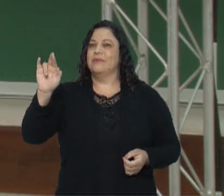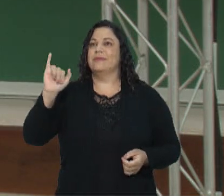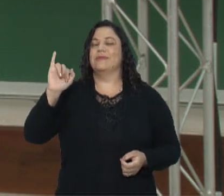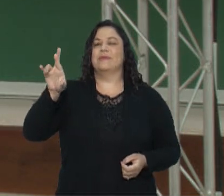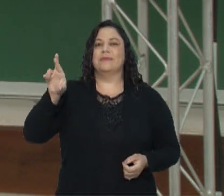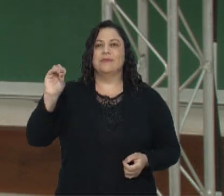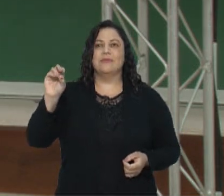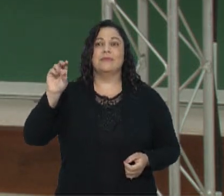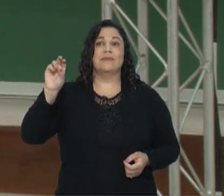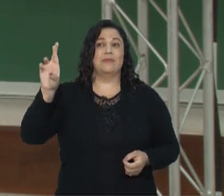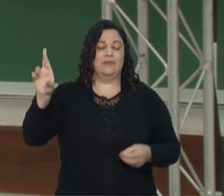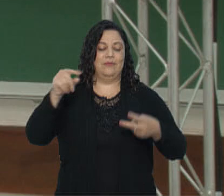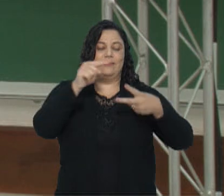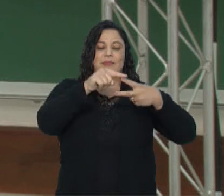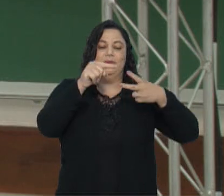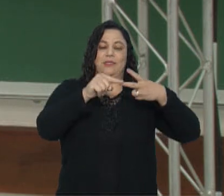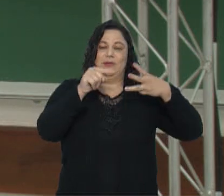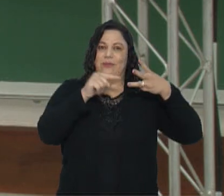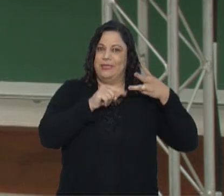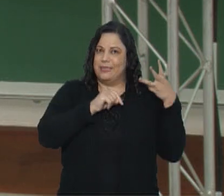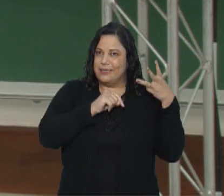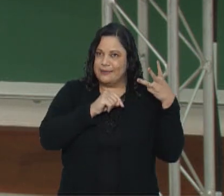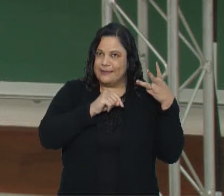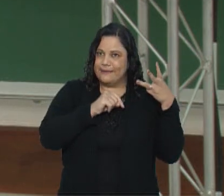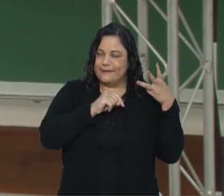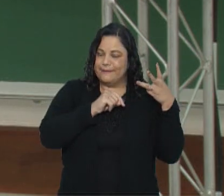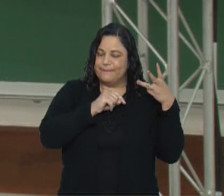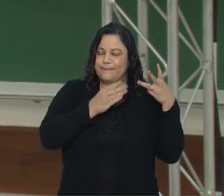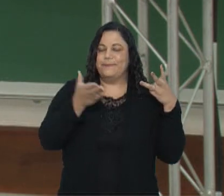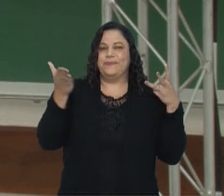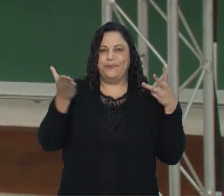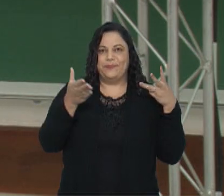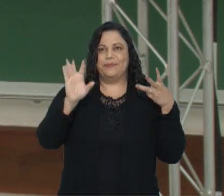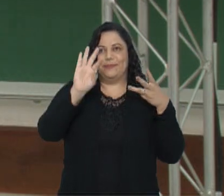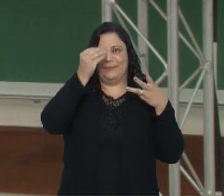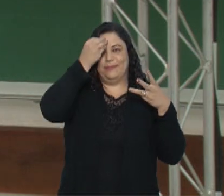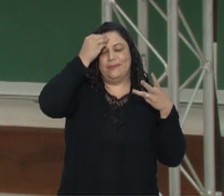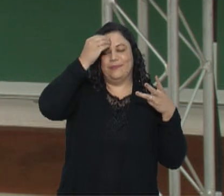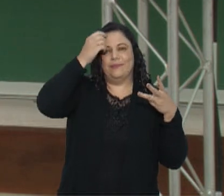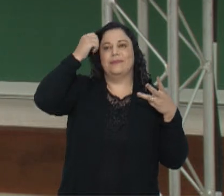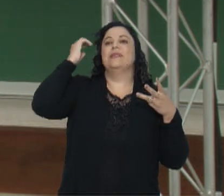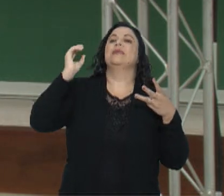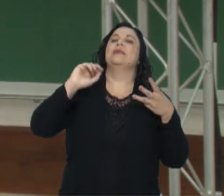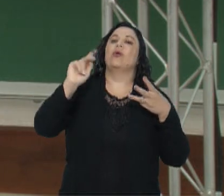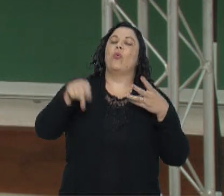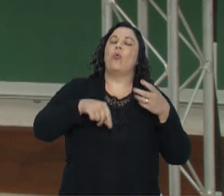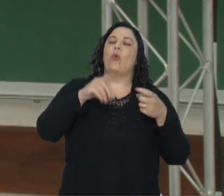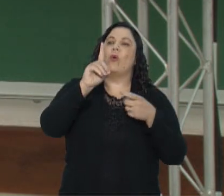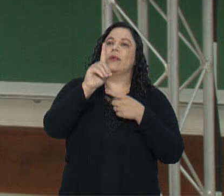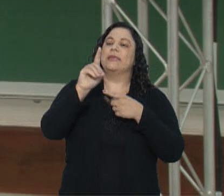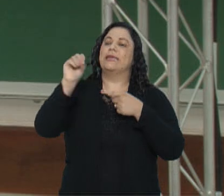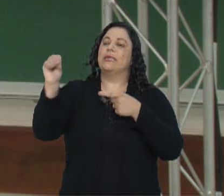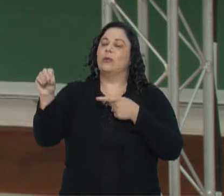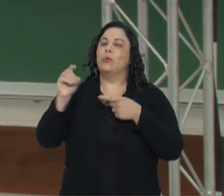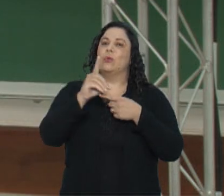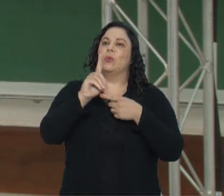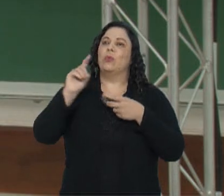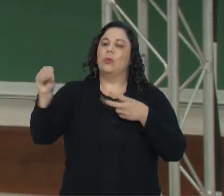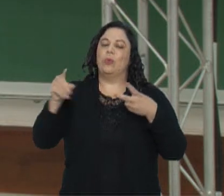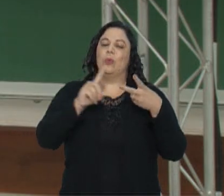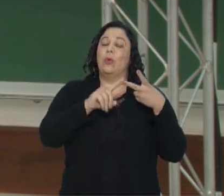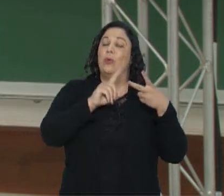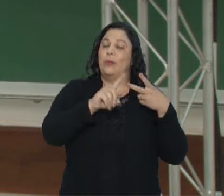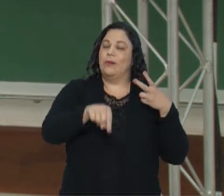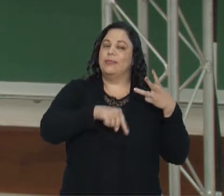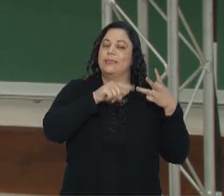e terceira, guardem, memorizem. O verbo no particípio terminado em NDO, guardem